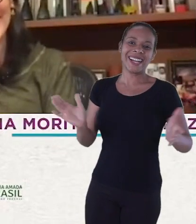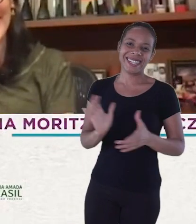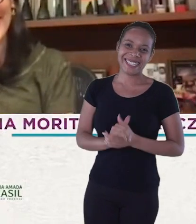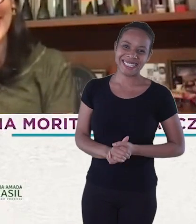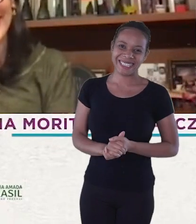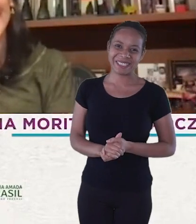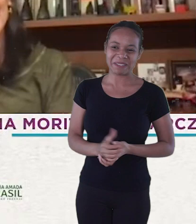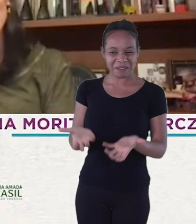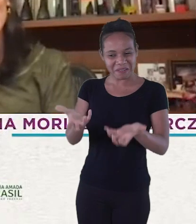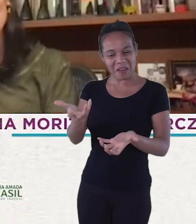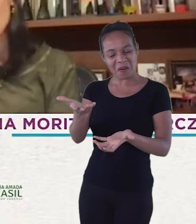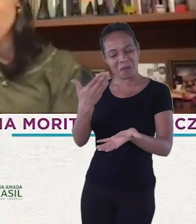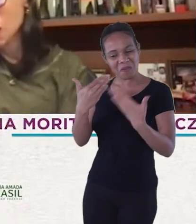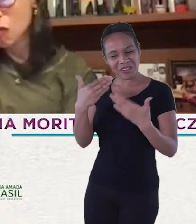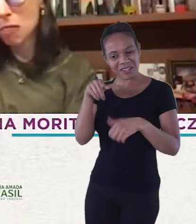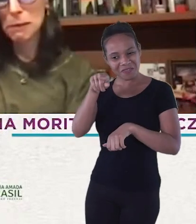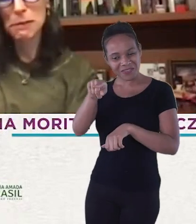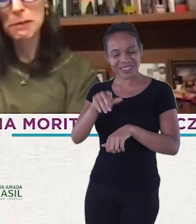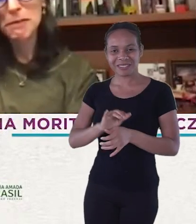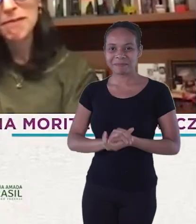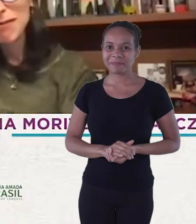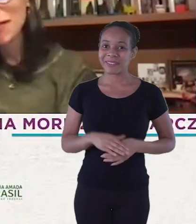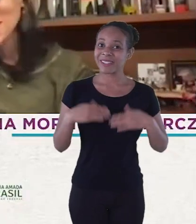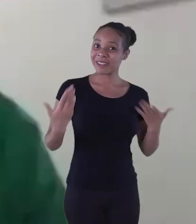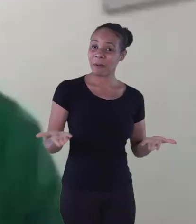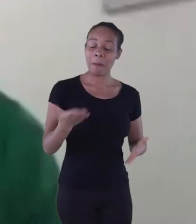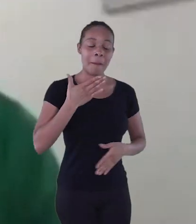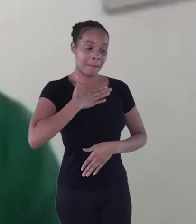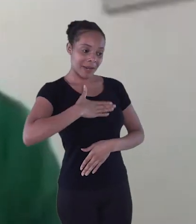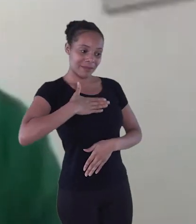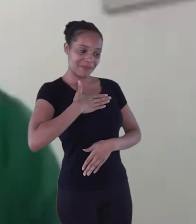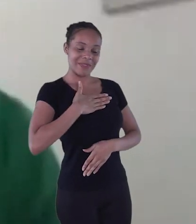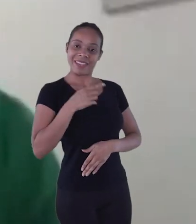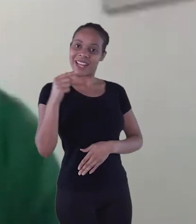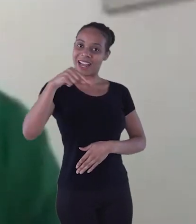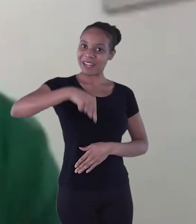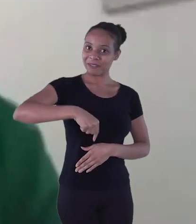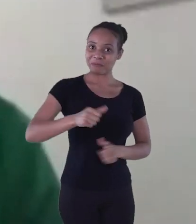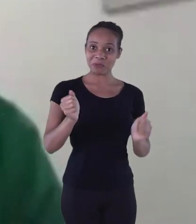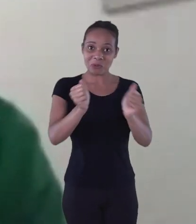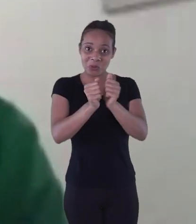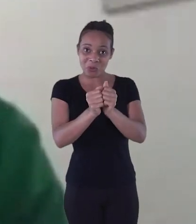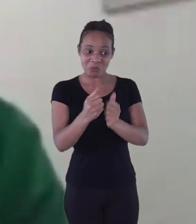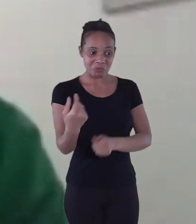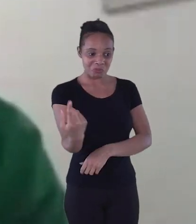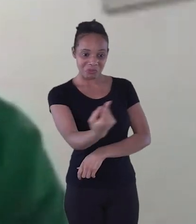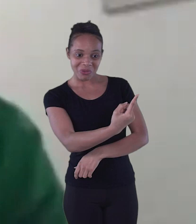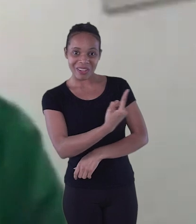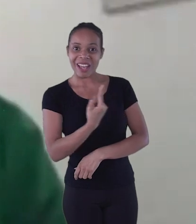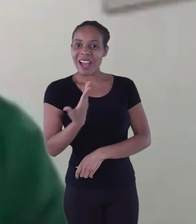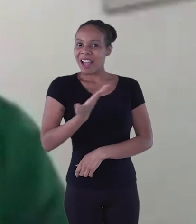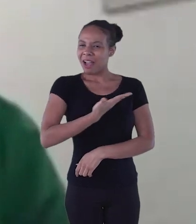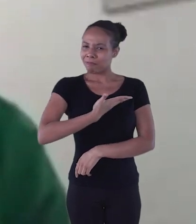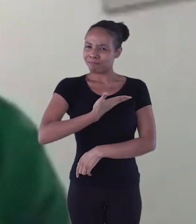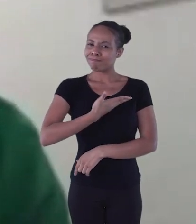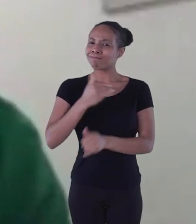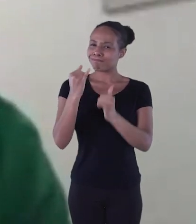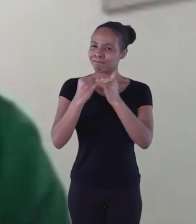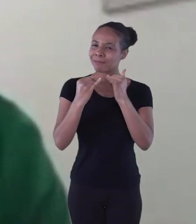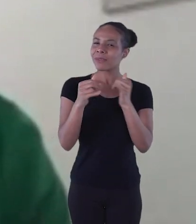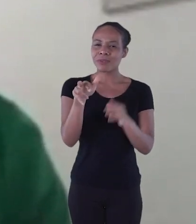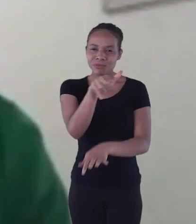Então, prazerzão estar aqui do lado dos irmãos. Já agradeci você, Afonso. Foi uma grande